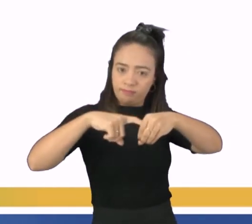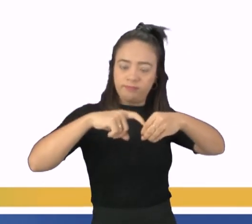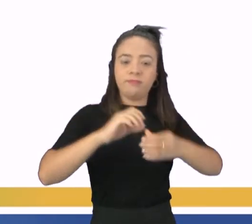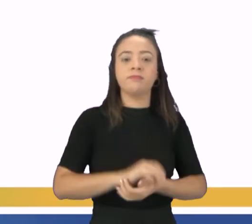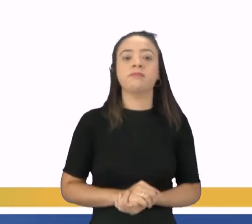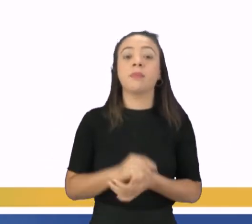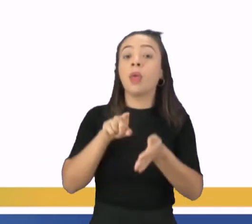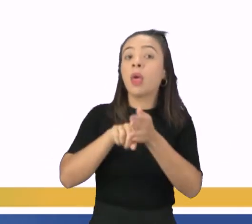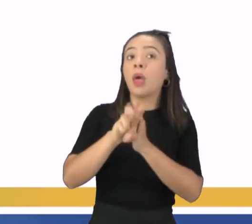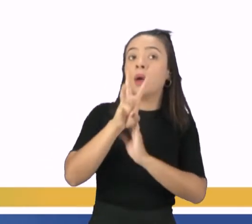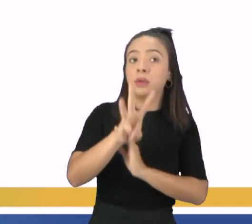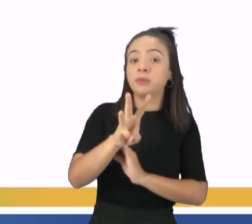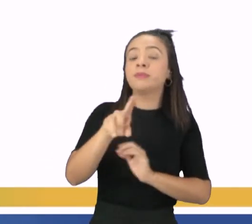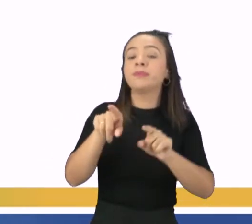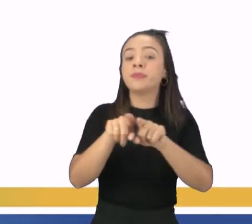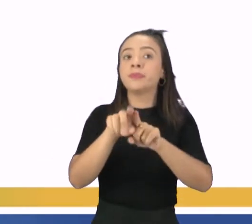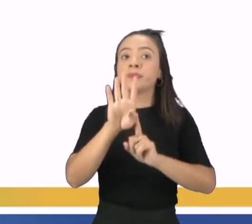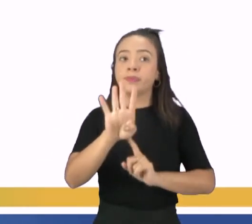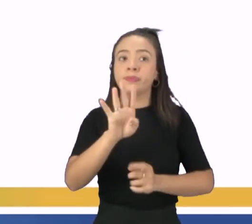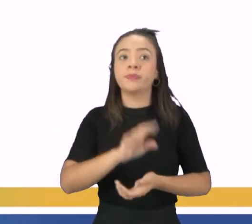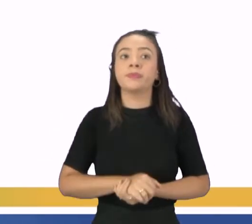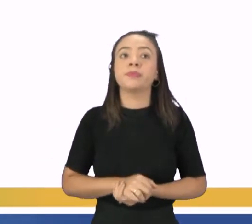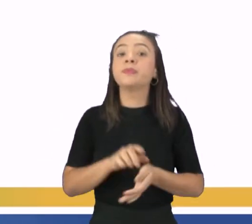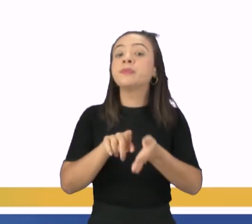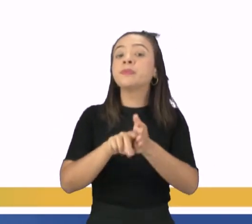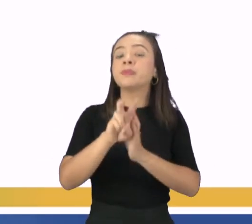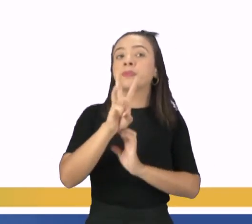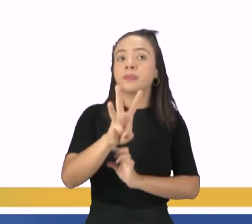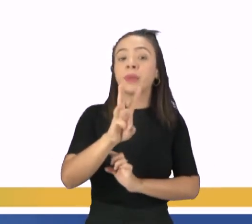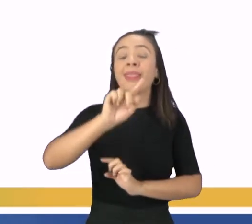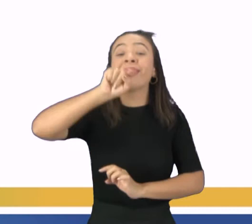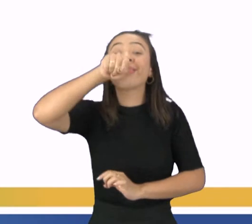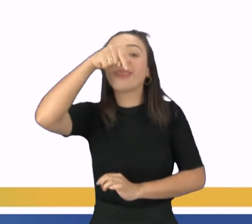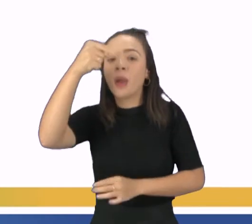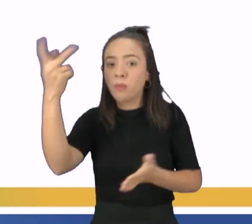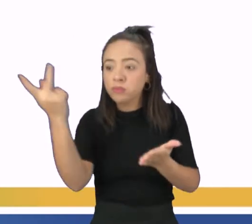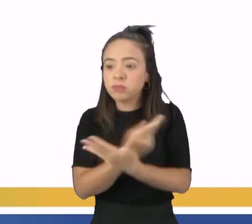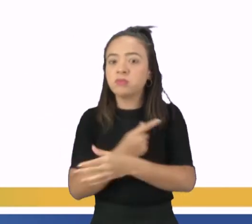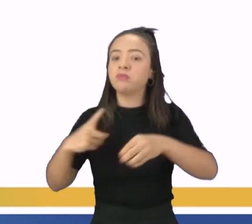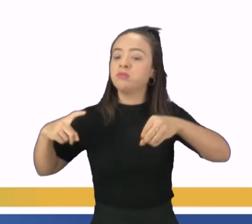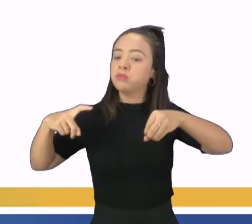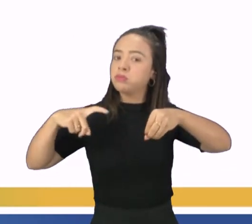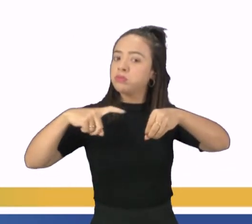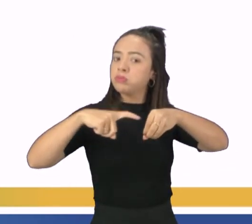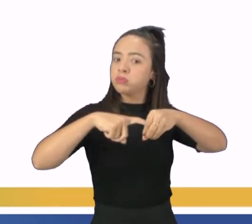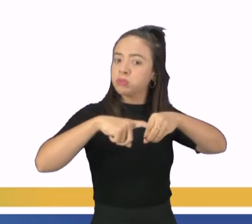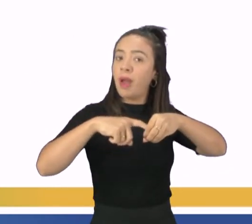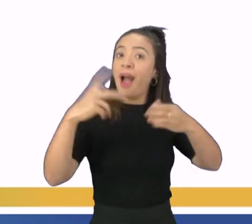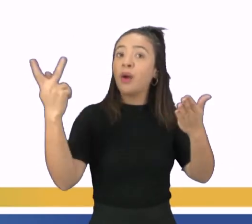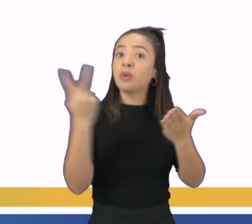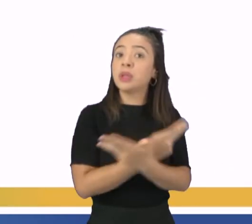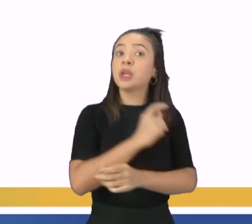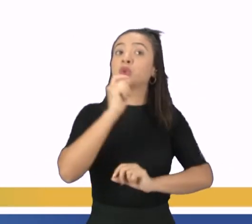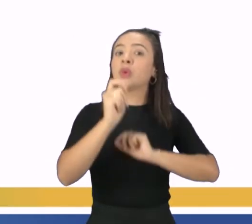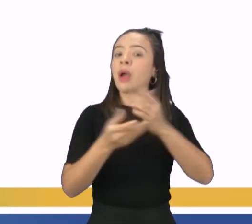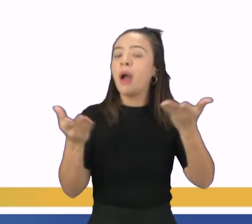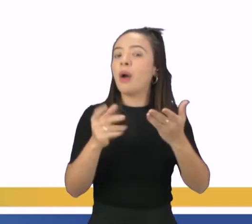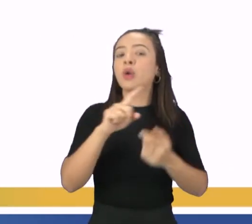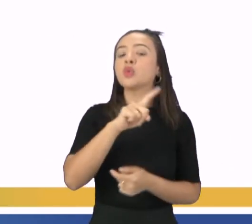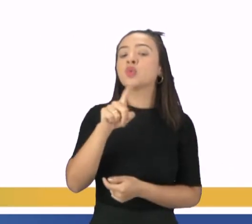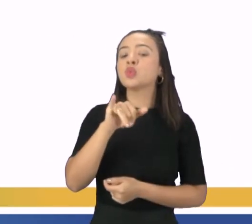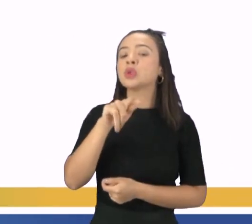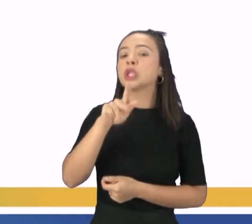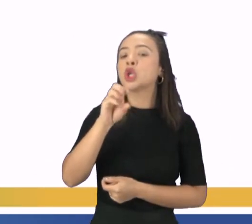Questão número 3 e 4, tá? 3. Após a fecundação, o que acontece com o agora denominado